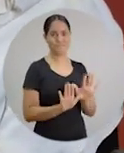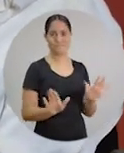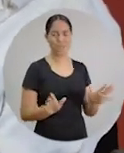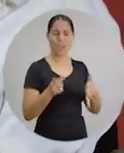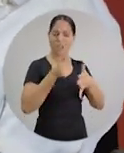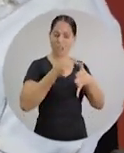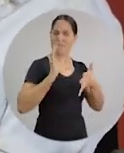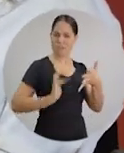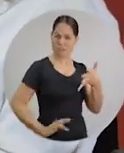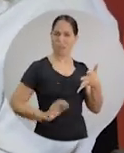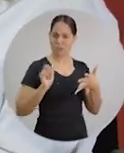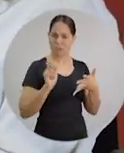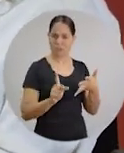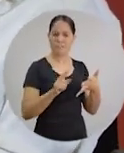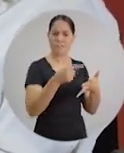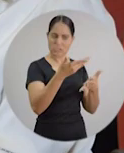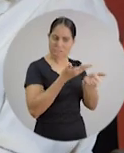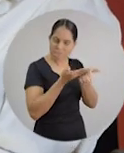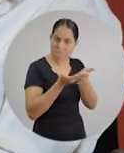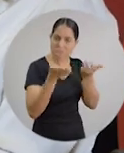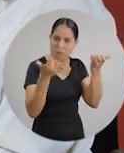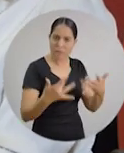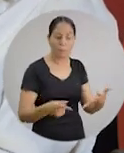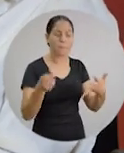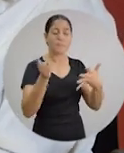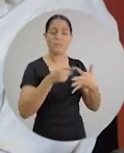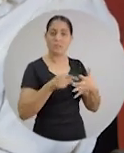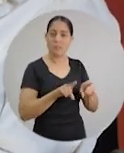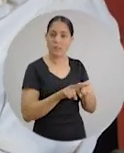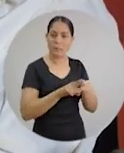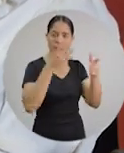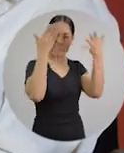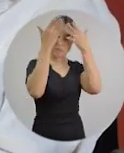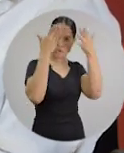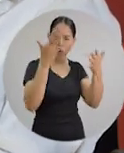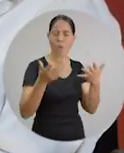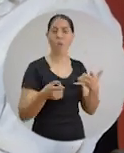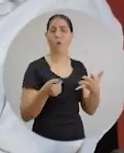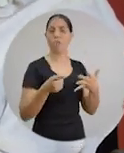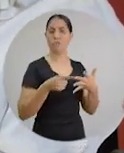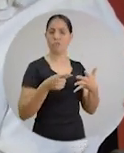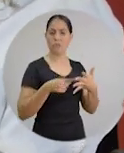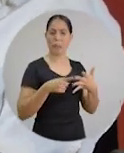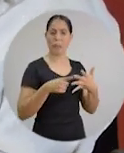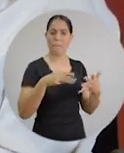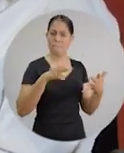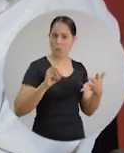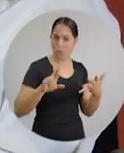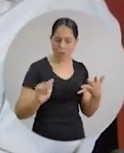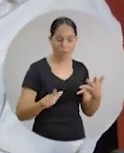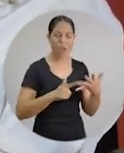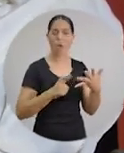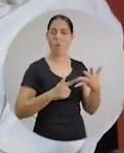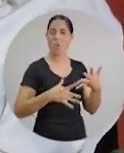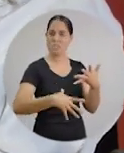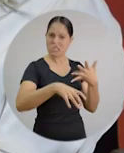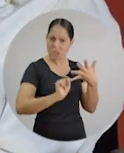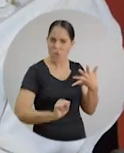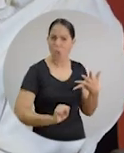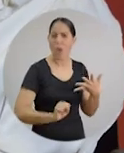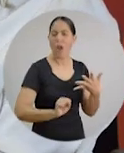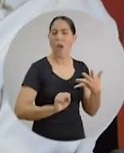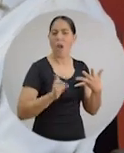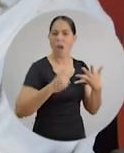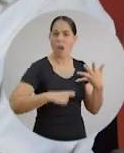violência física, exatamente como você já introduziu. É a violência psicológica, a violência moral, a